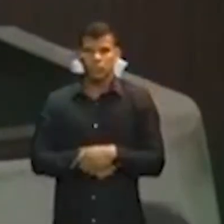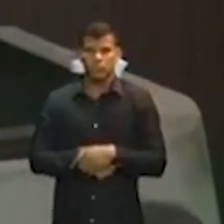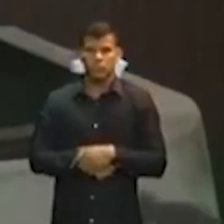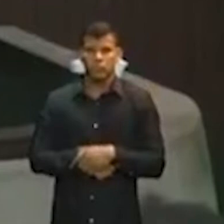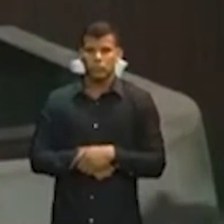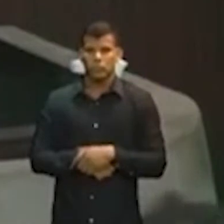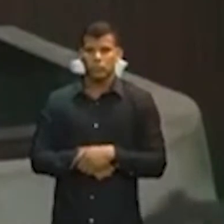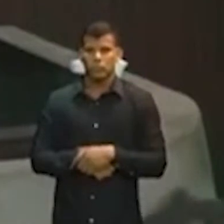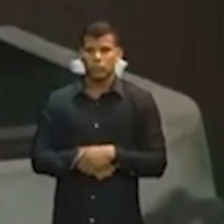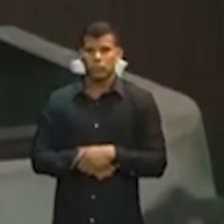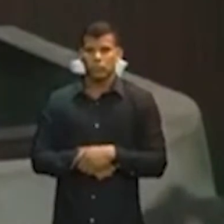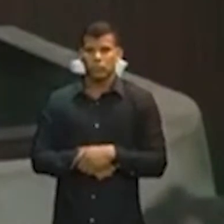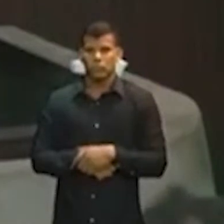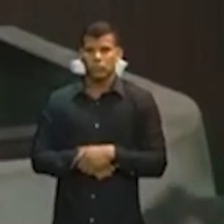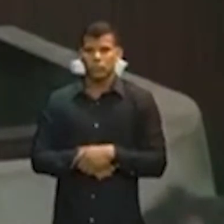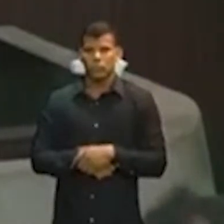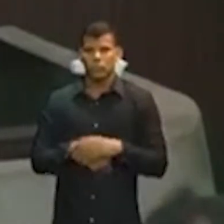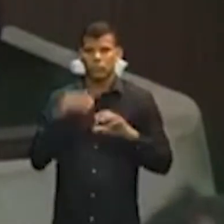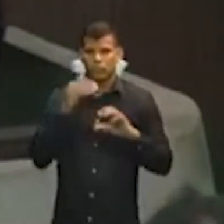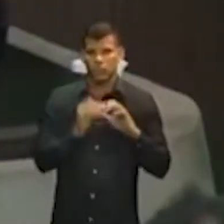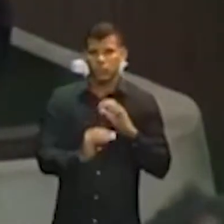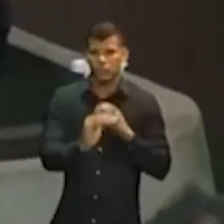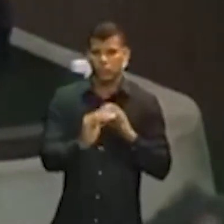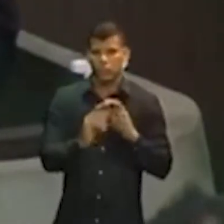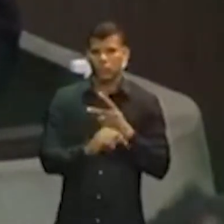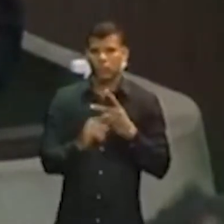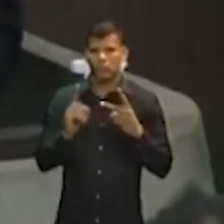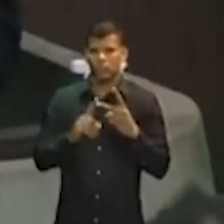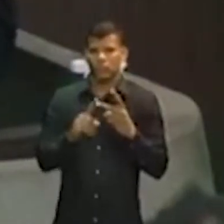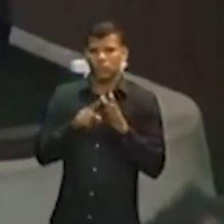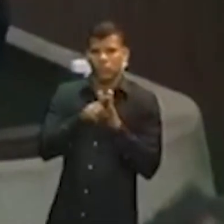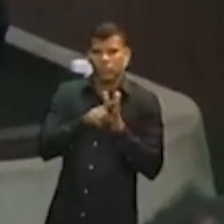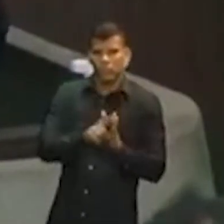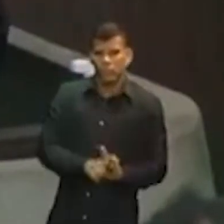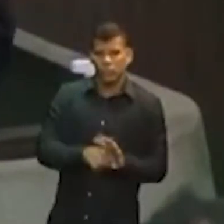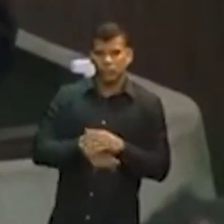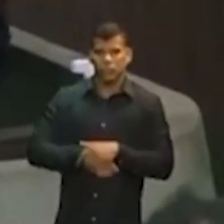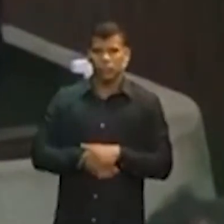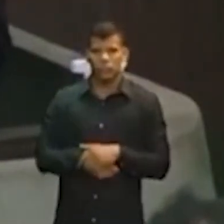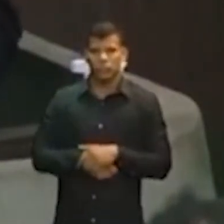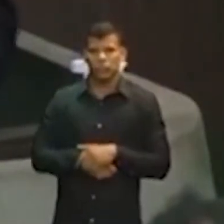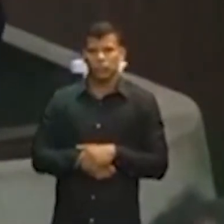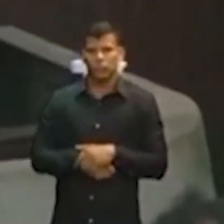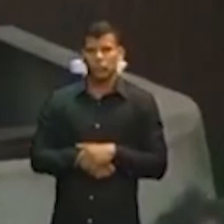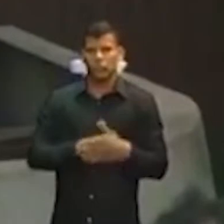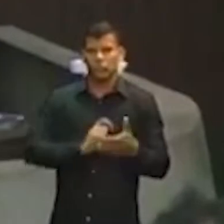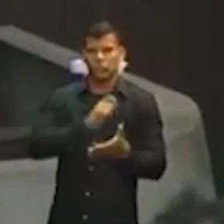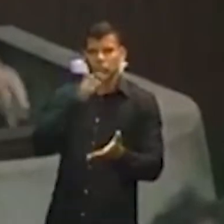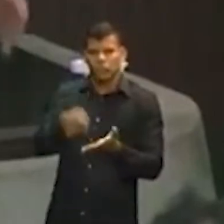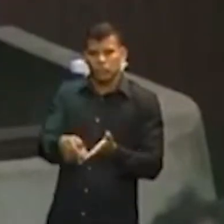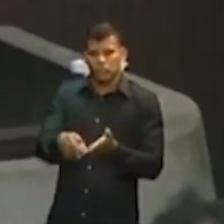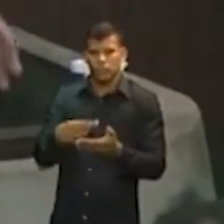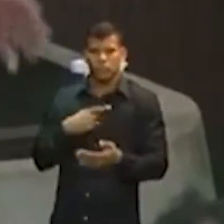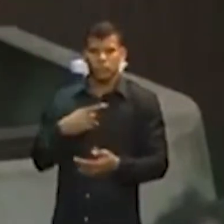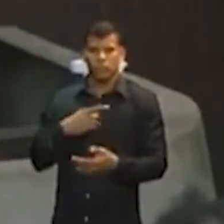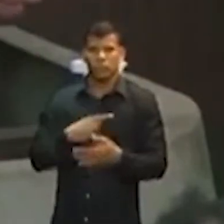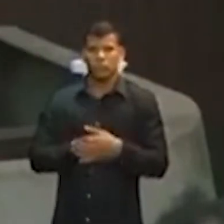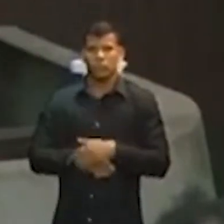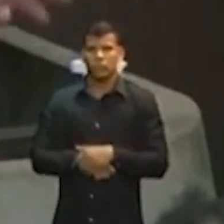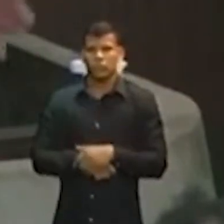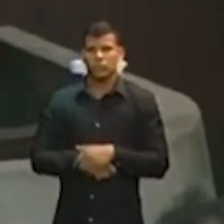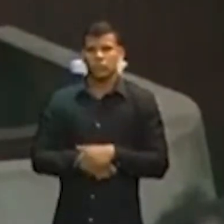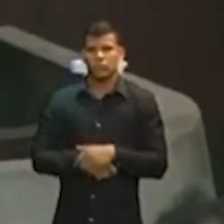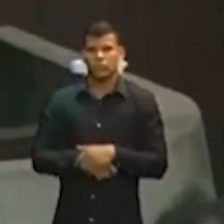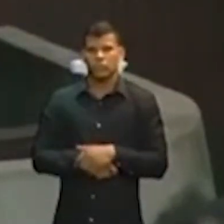é tudo comprovado através de e-mail, através de exames, né, do teor dos e-mails, os pagamentos, quando o cara